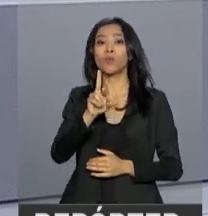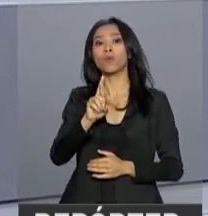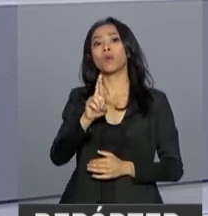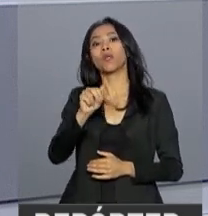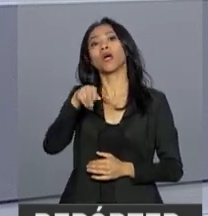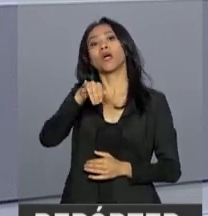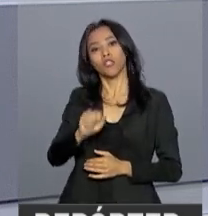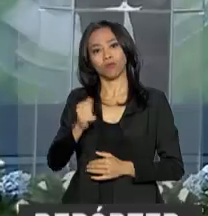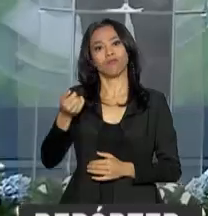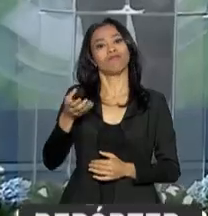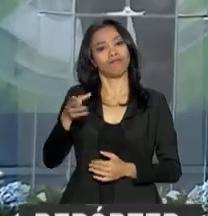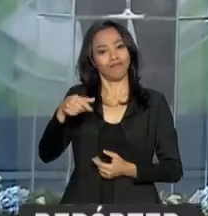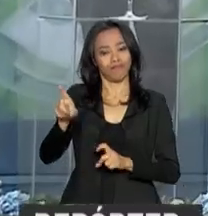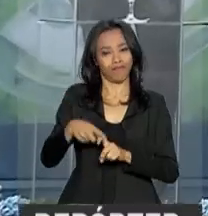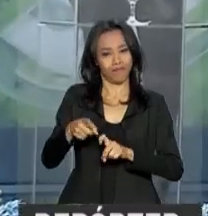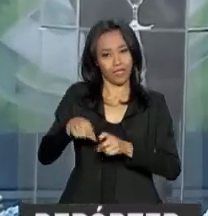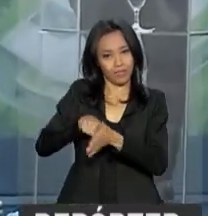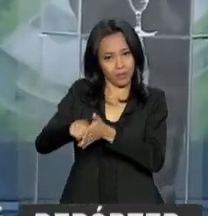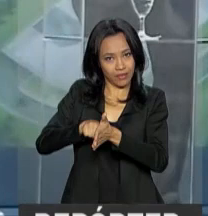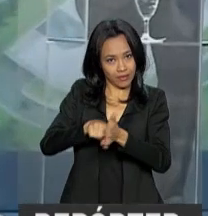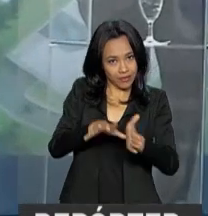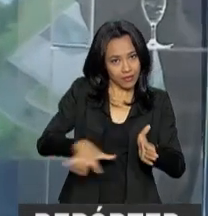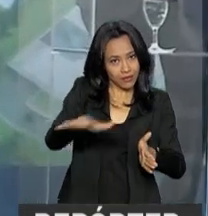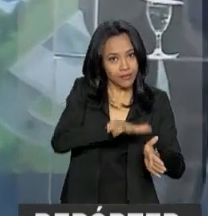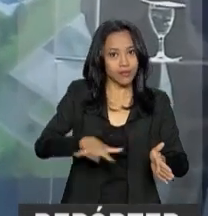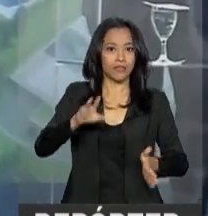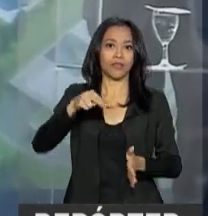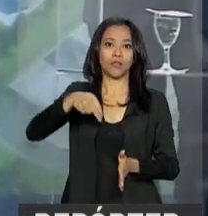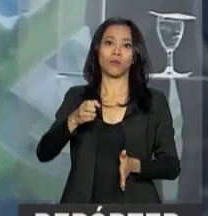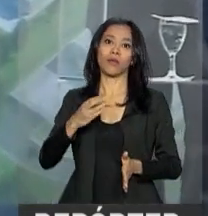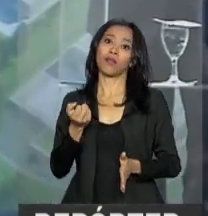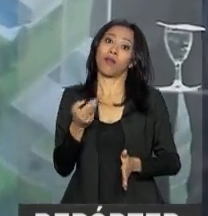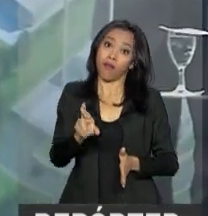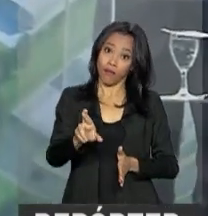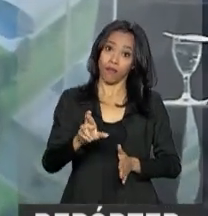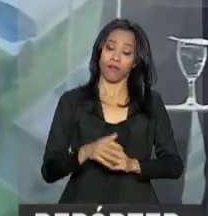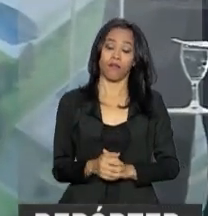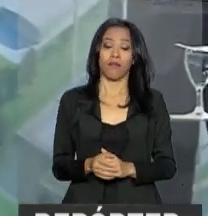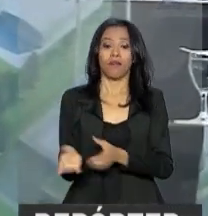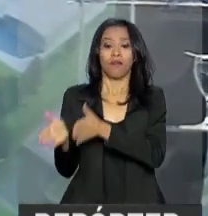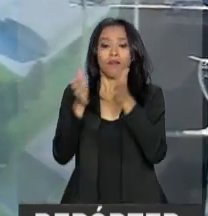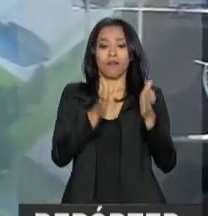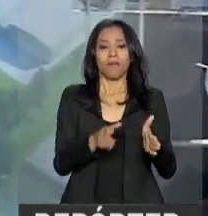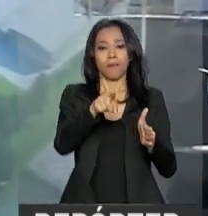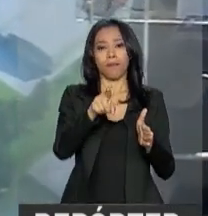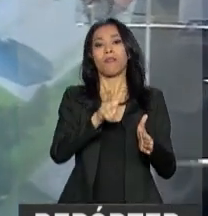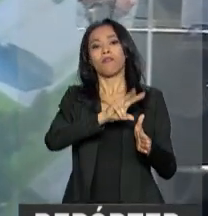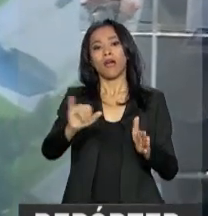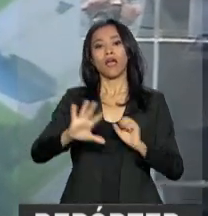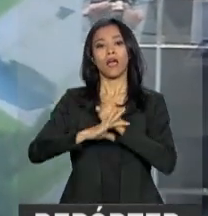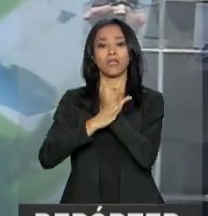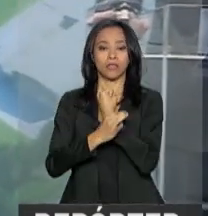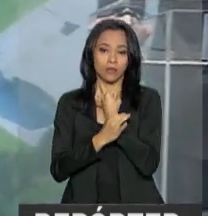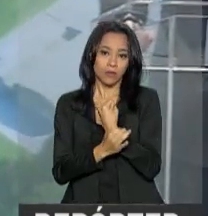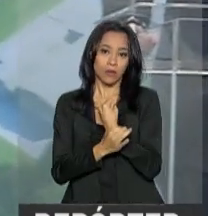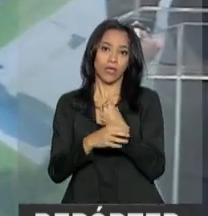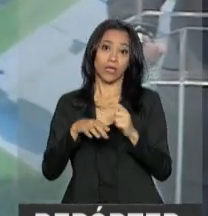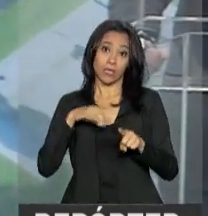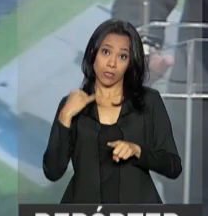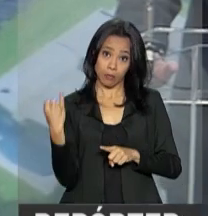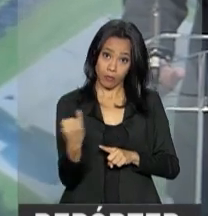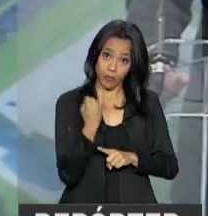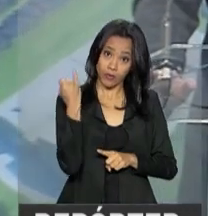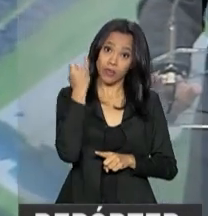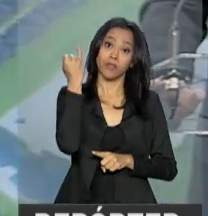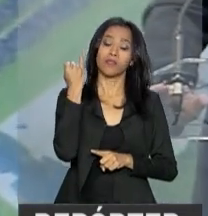nuclear o reator multipropósito garantir a produção nacional de importantes componentes